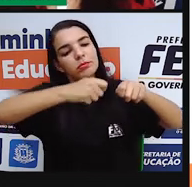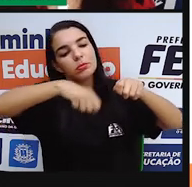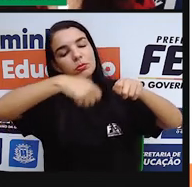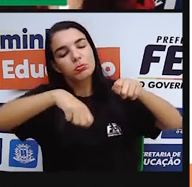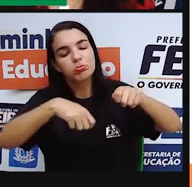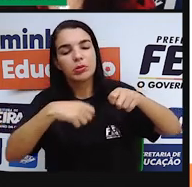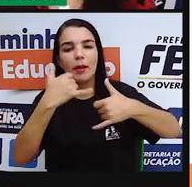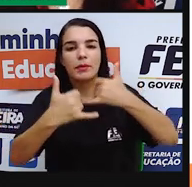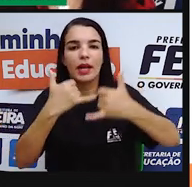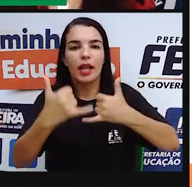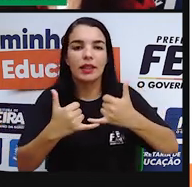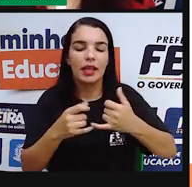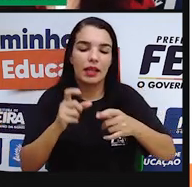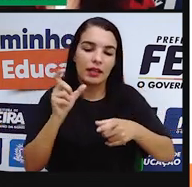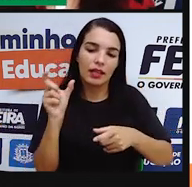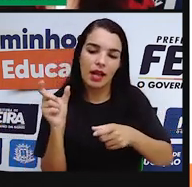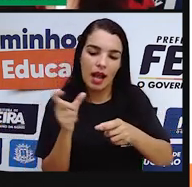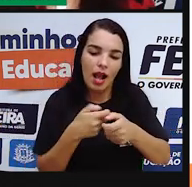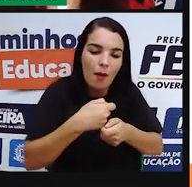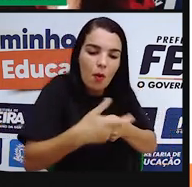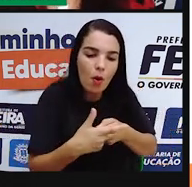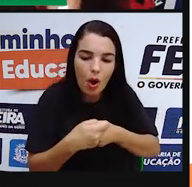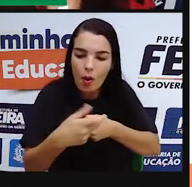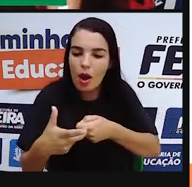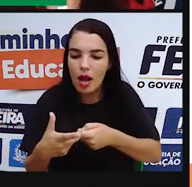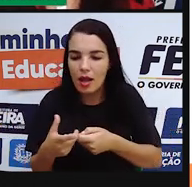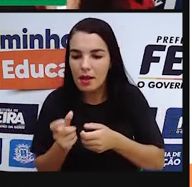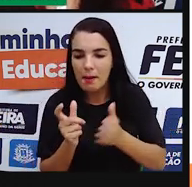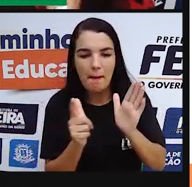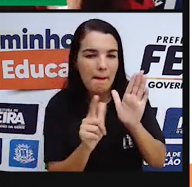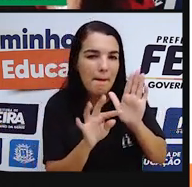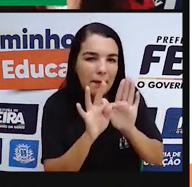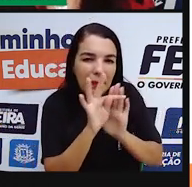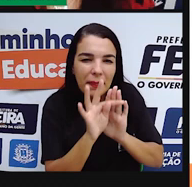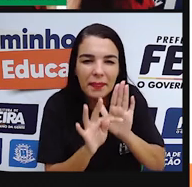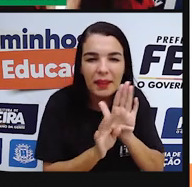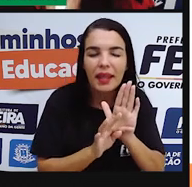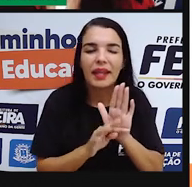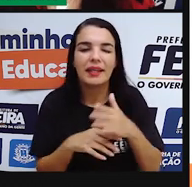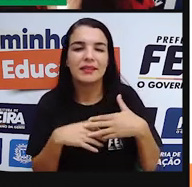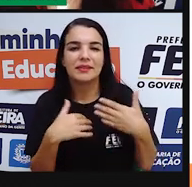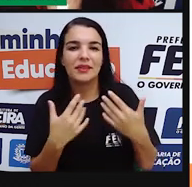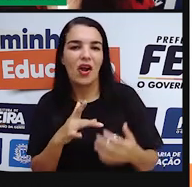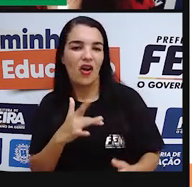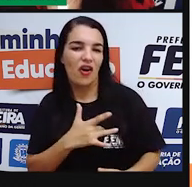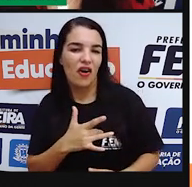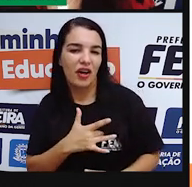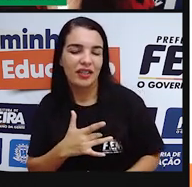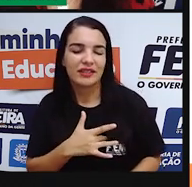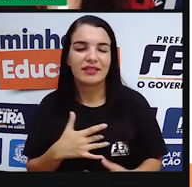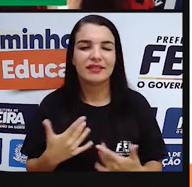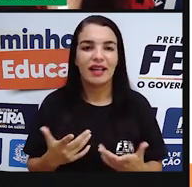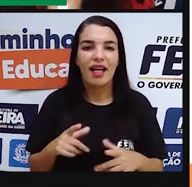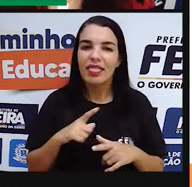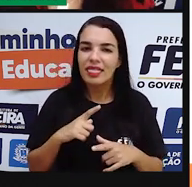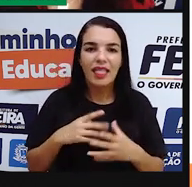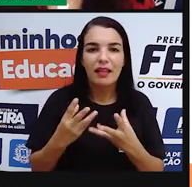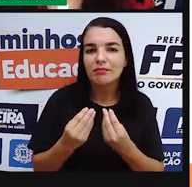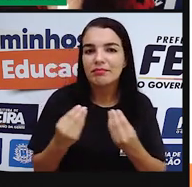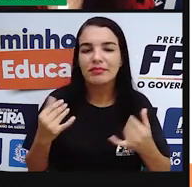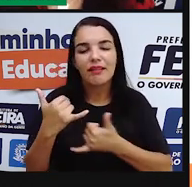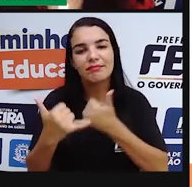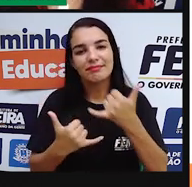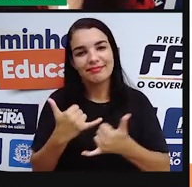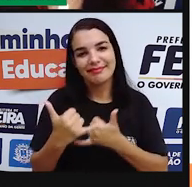jogo de argola, os bilhetinhos, né, do coração, todos esses tipos aí